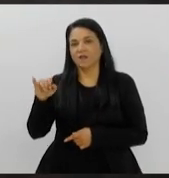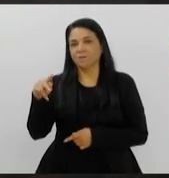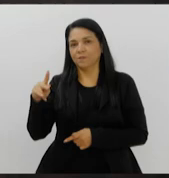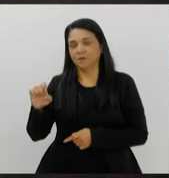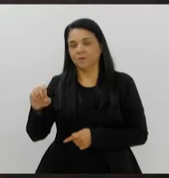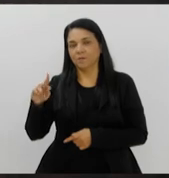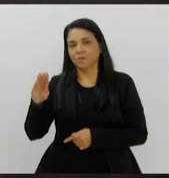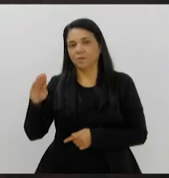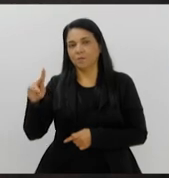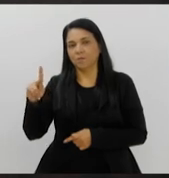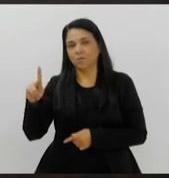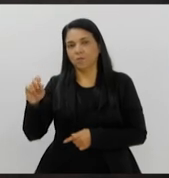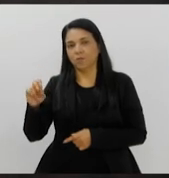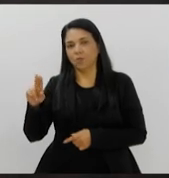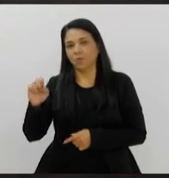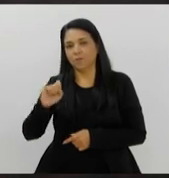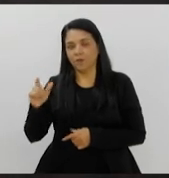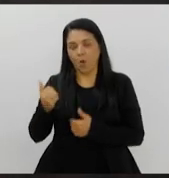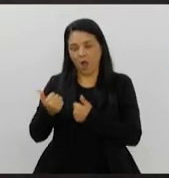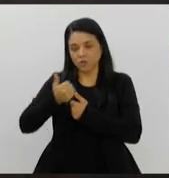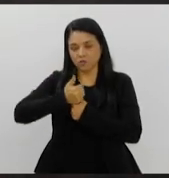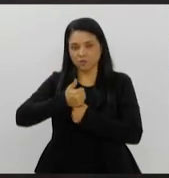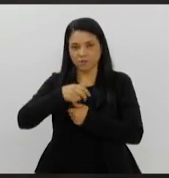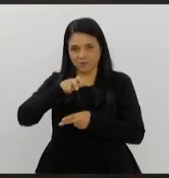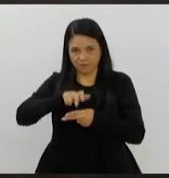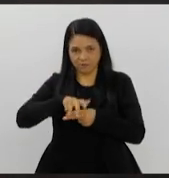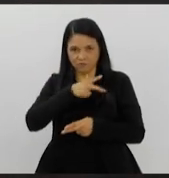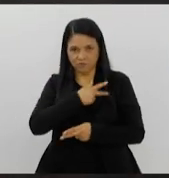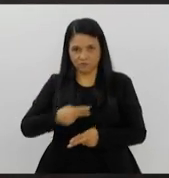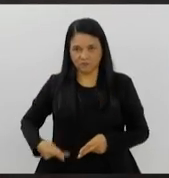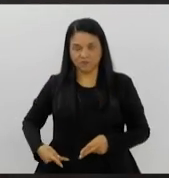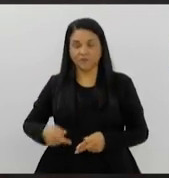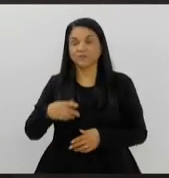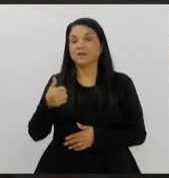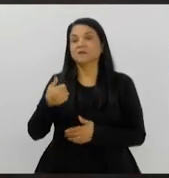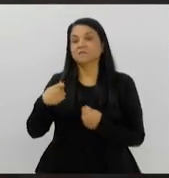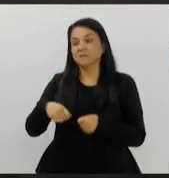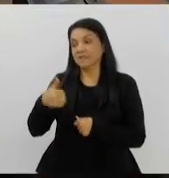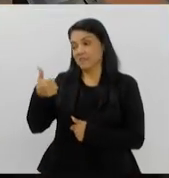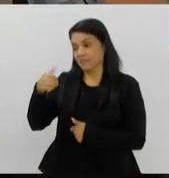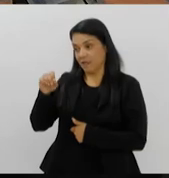expediente final. Vossa Excelência dispõe de 10 minutos no tempo regimental.